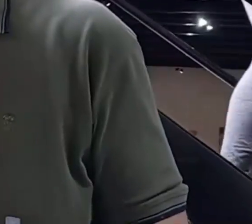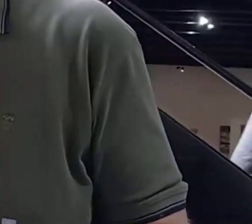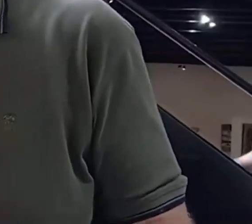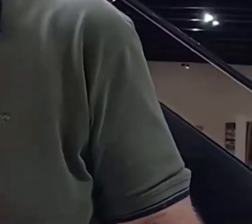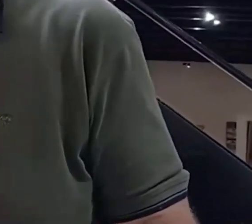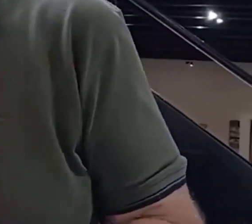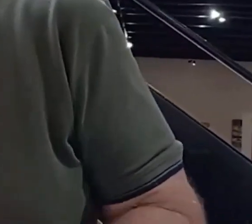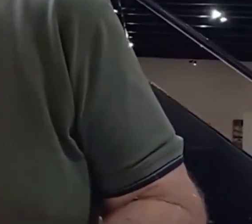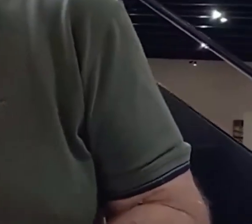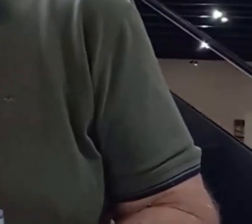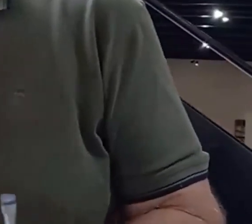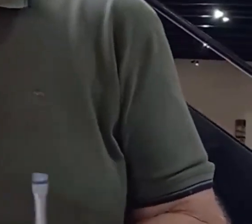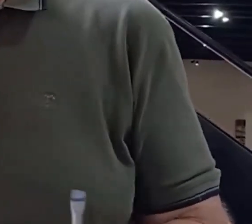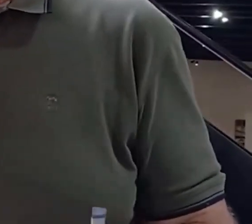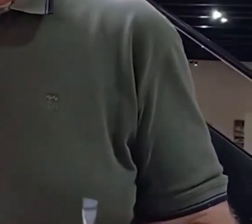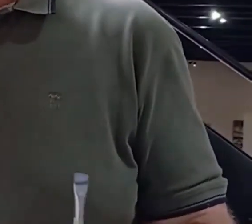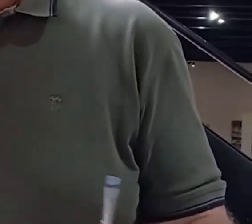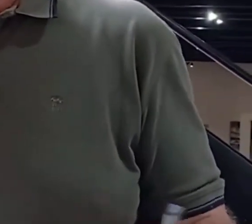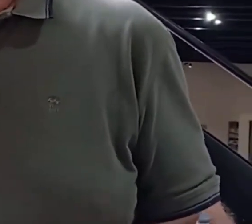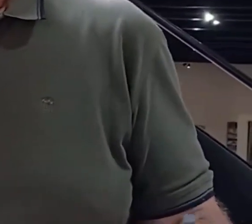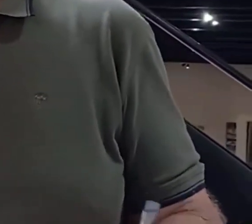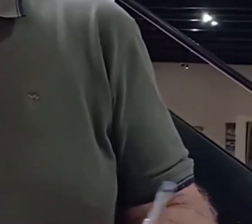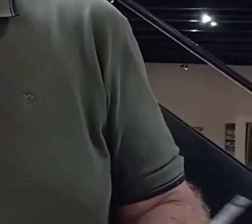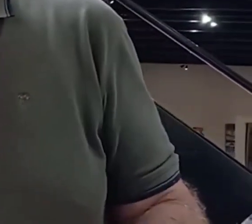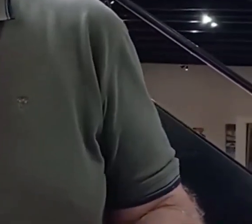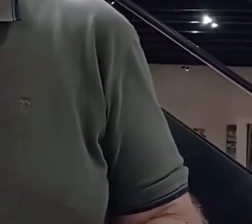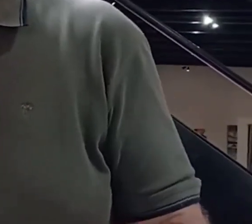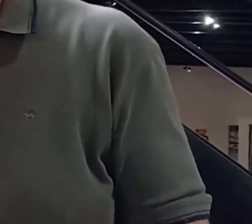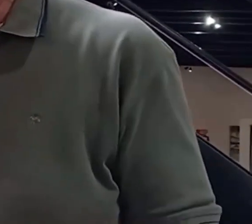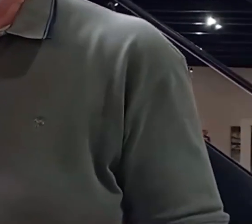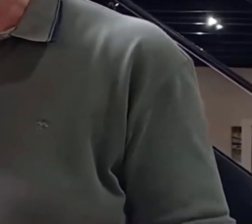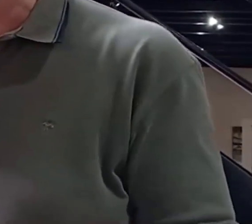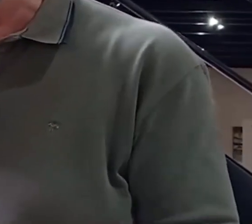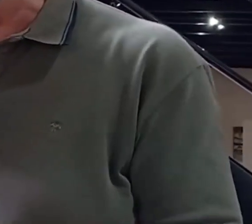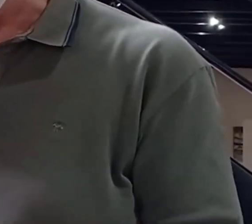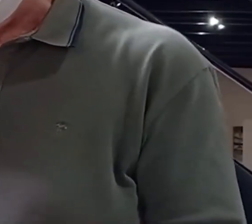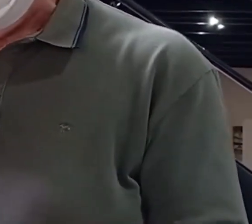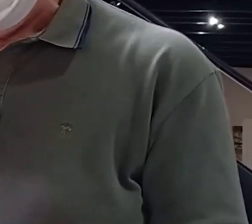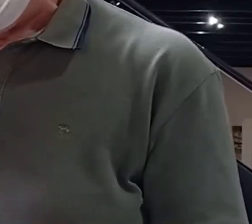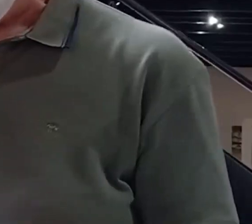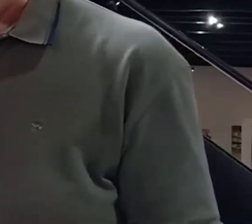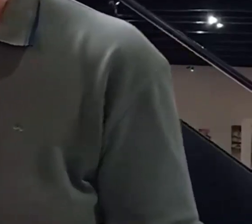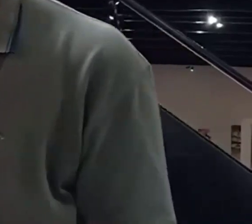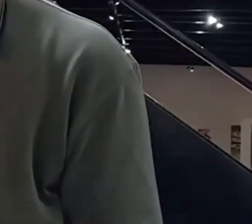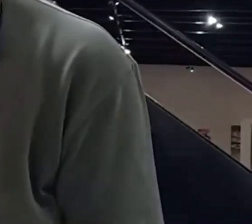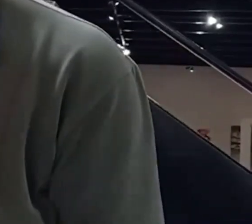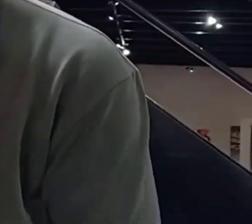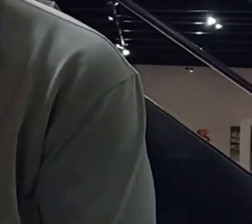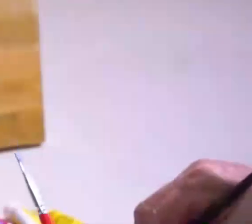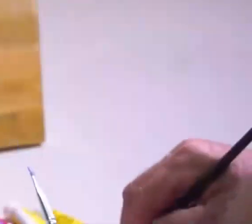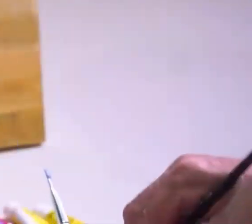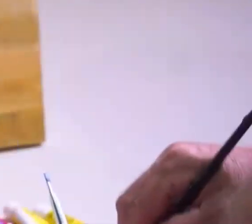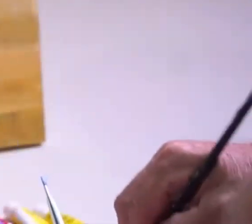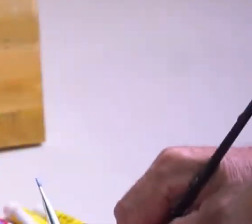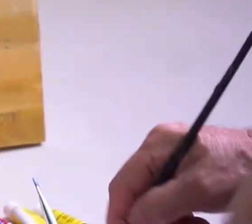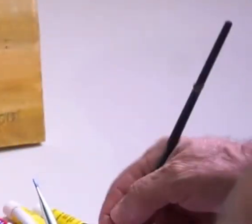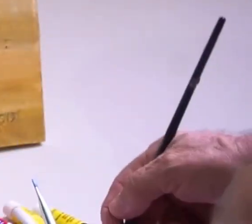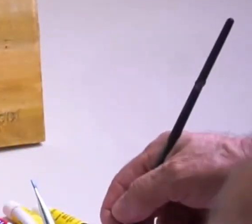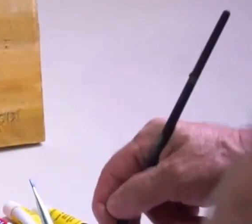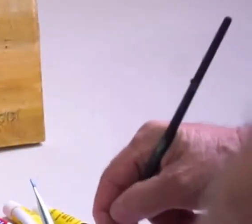eu pego o tubo e saio pintando, traçando assim, é legal também, é uma forma de expressar, né? Mas para você que está começando aí,